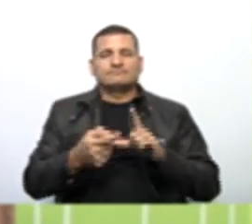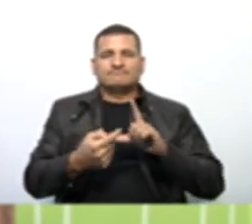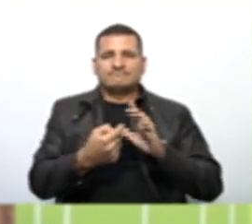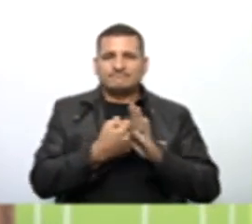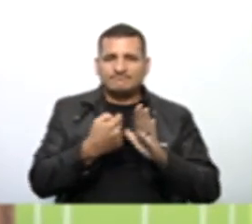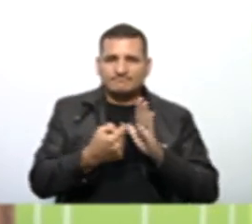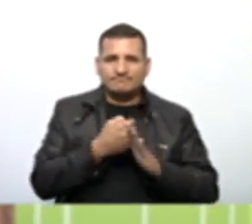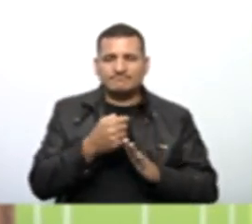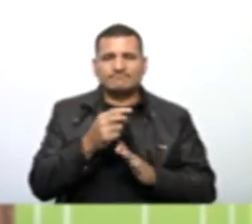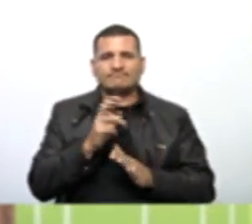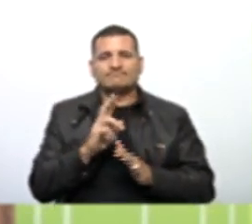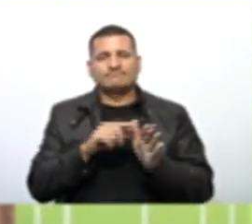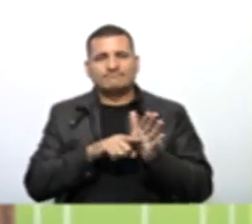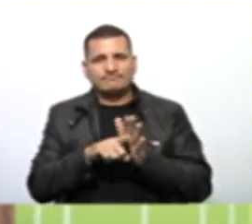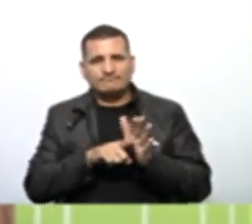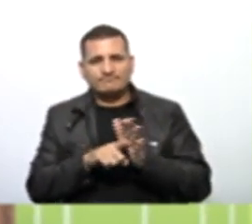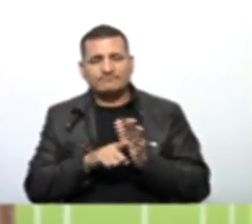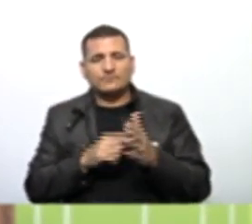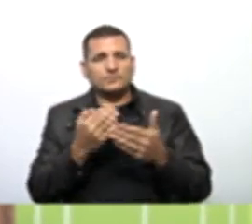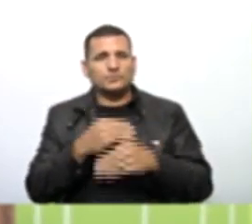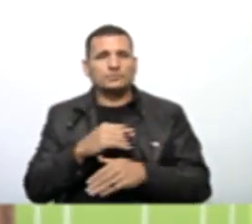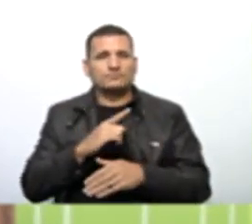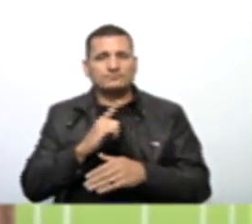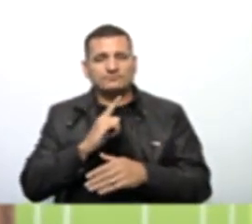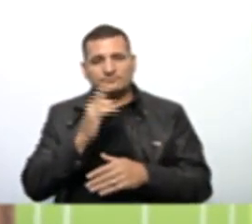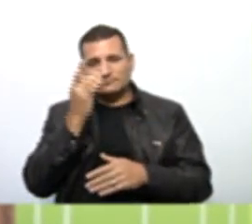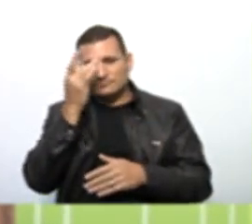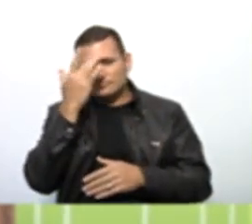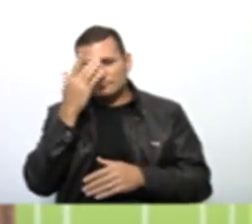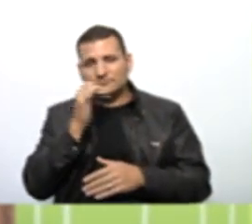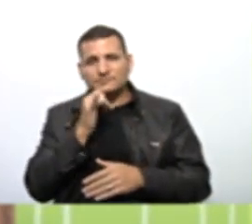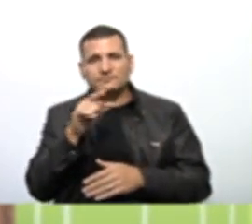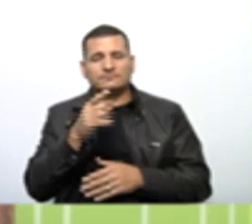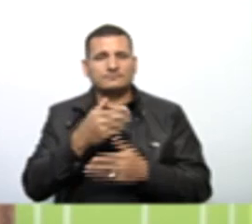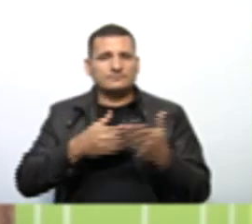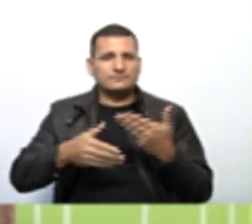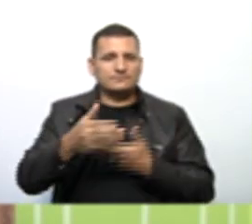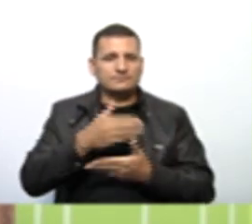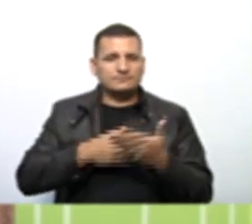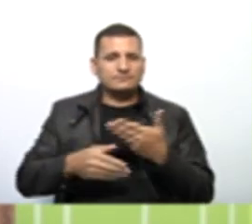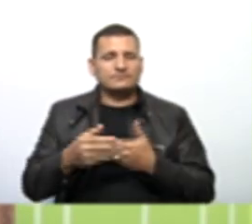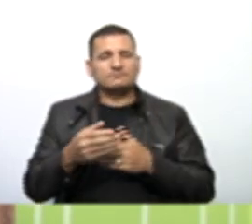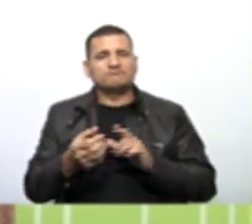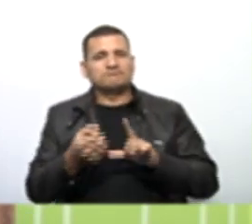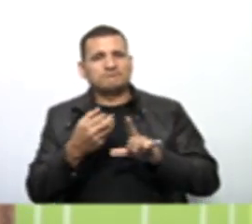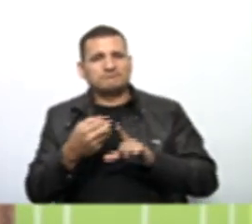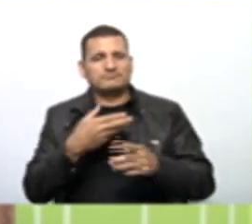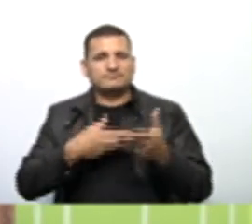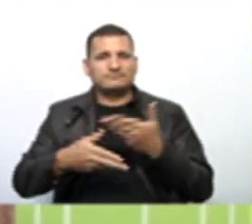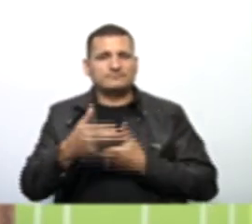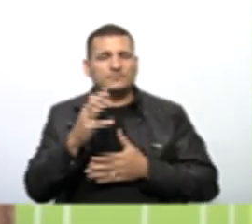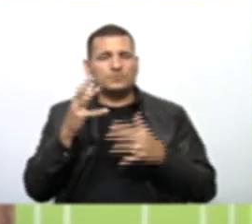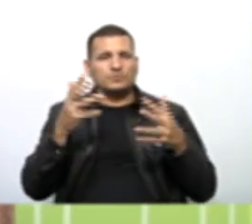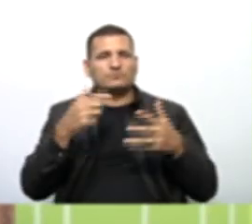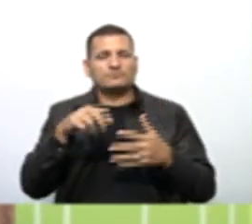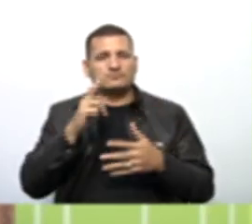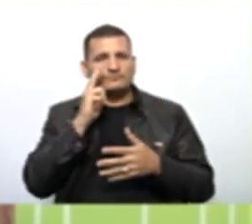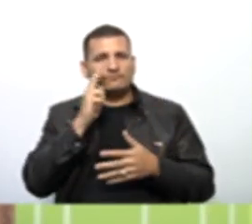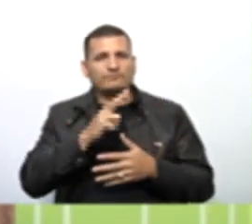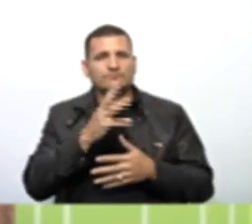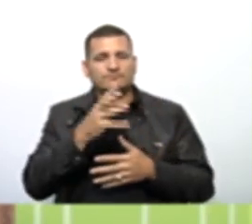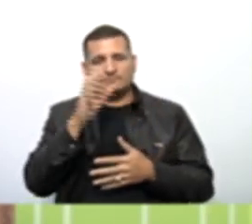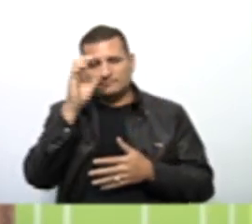estudando a prova pessoal tá fácil então se você tem interesse em estar participando é tudo aquilo que você viva você aprender então a prova